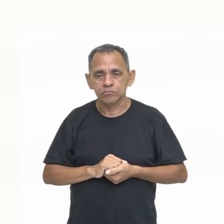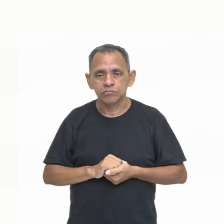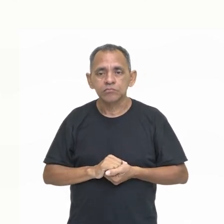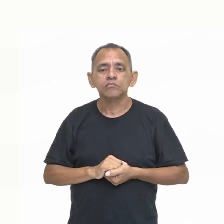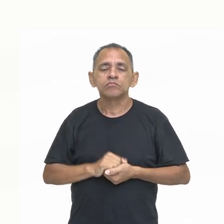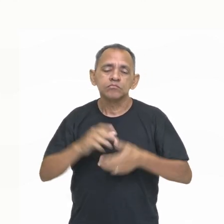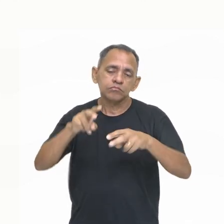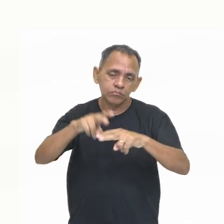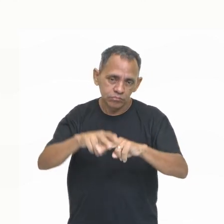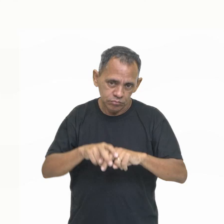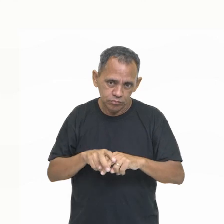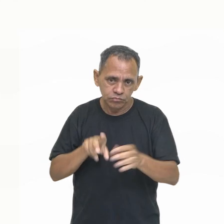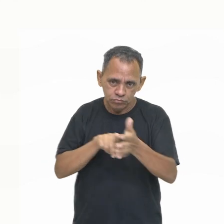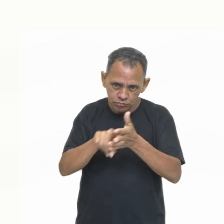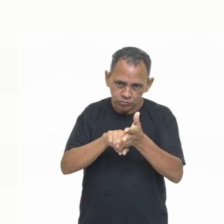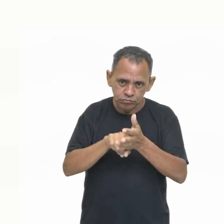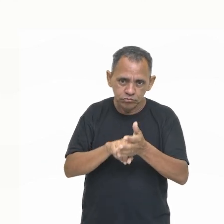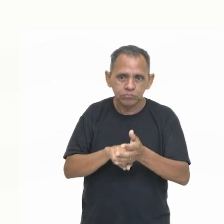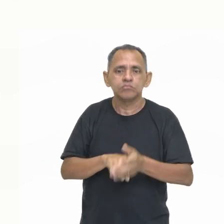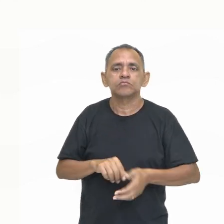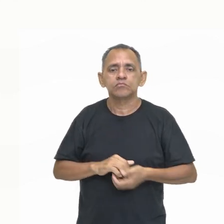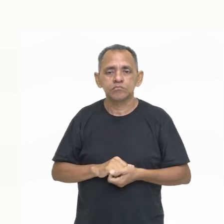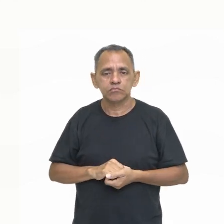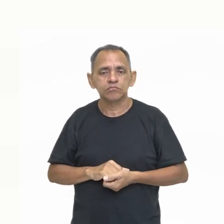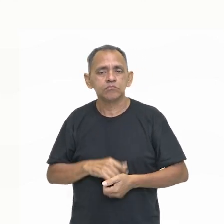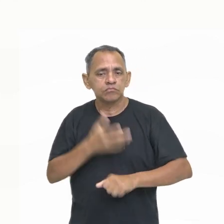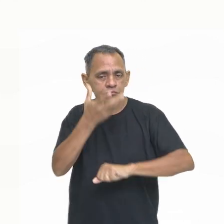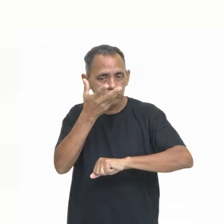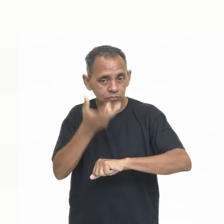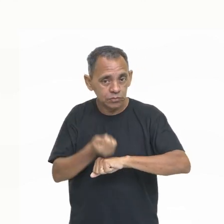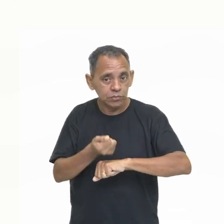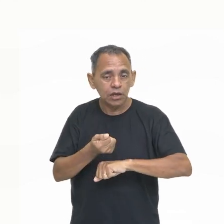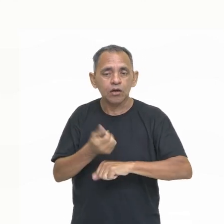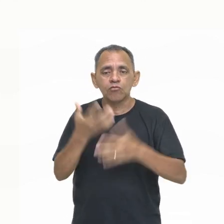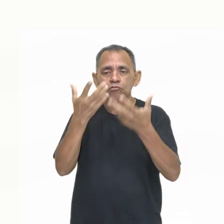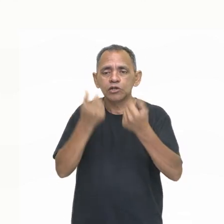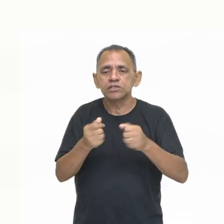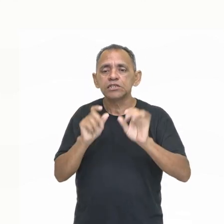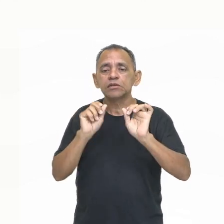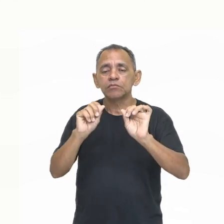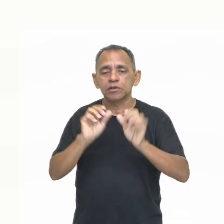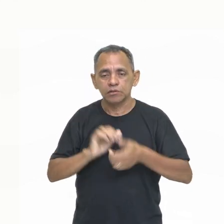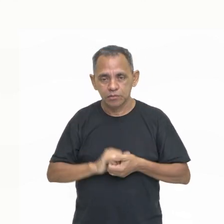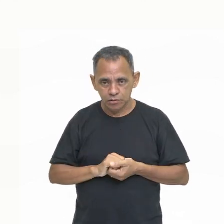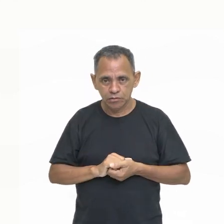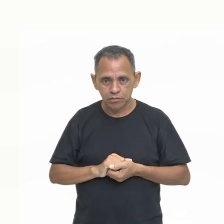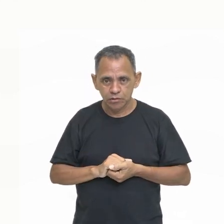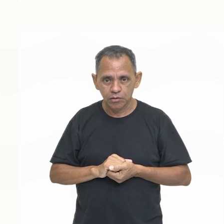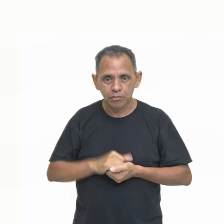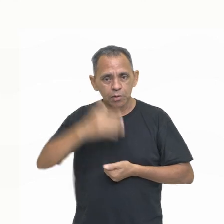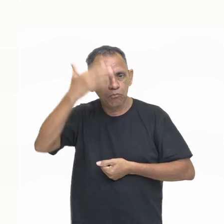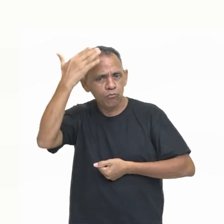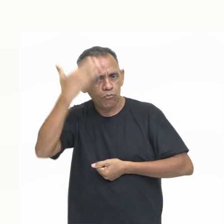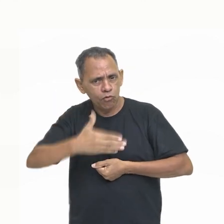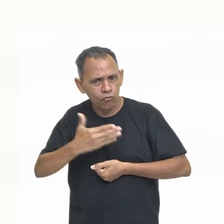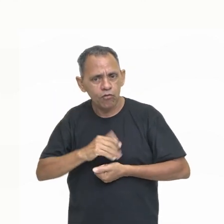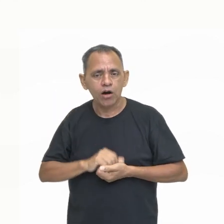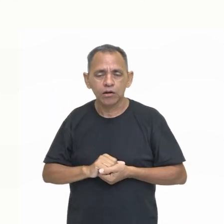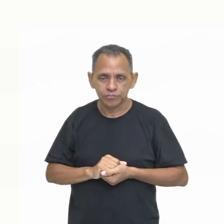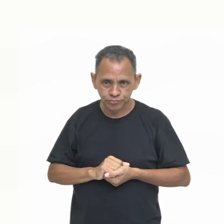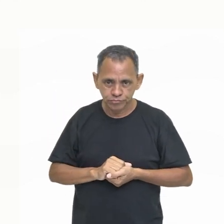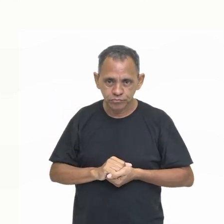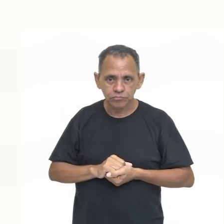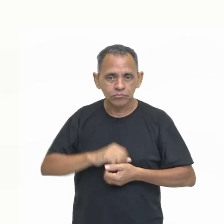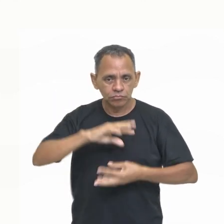explicar a origem da vida, né? Que teria sido aí por evolução química, a partir do aparecimento de uma molécula orgânica que